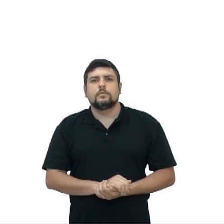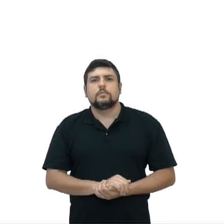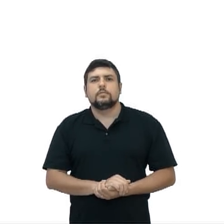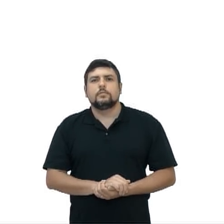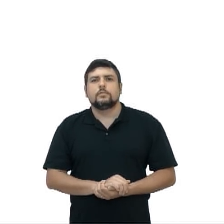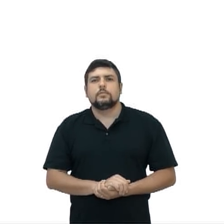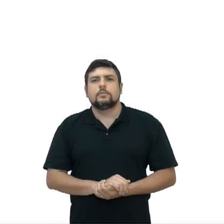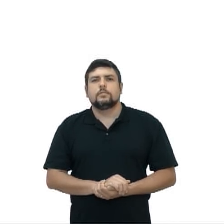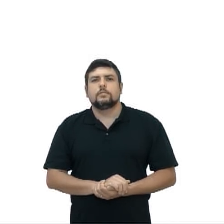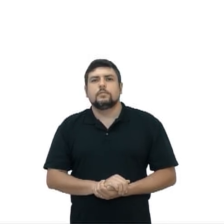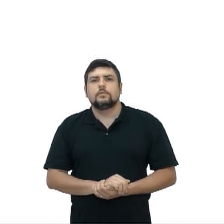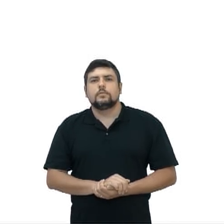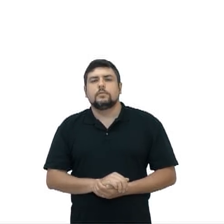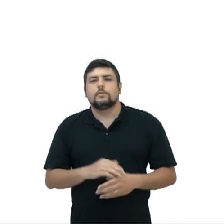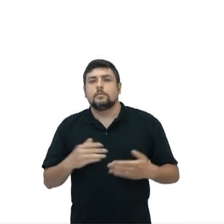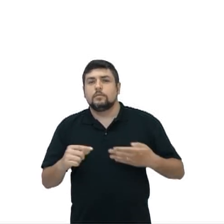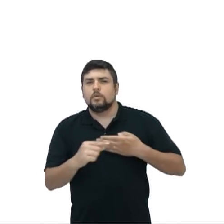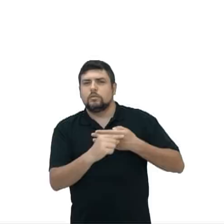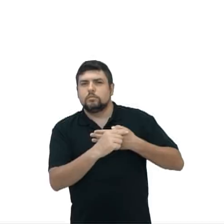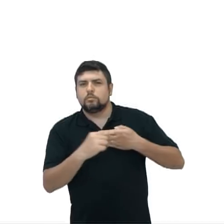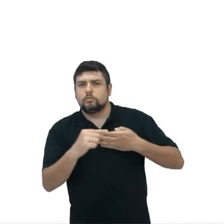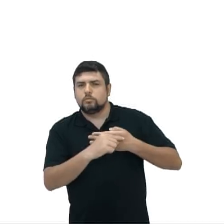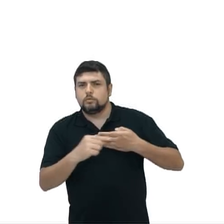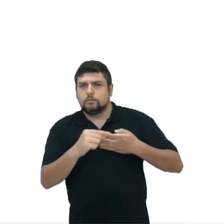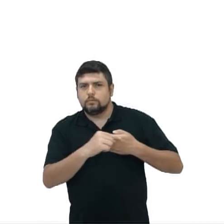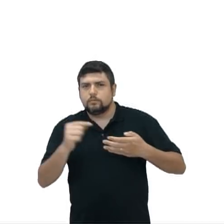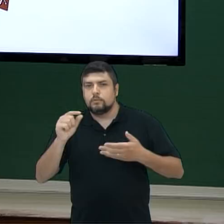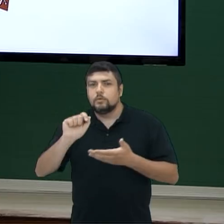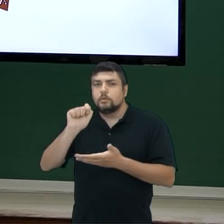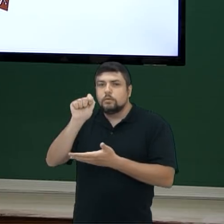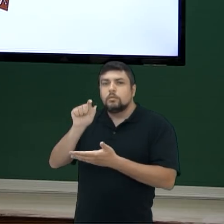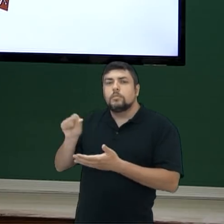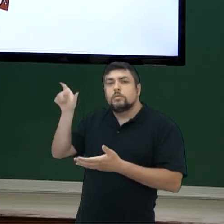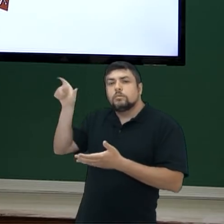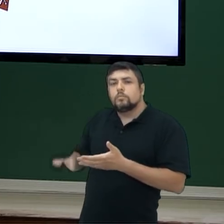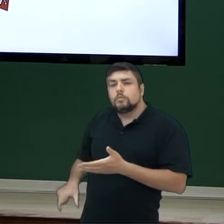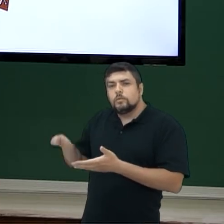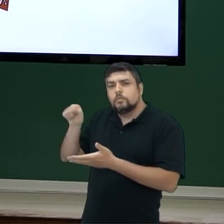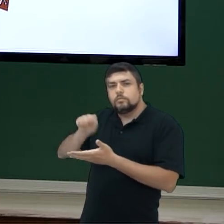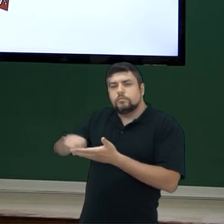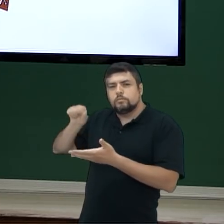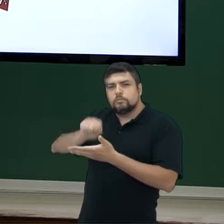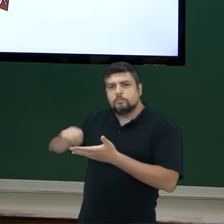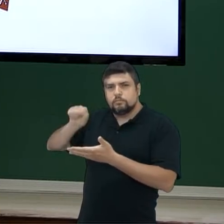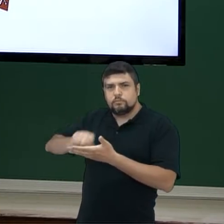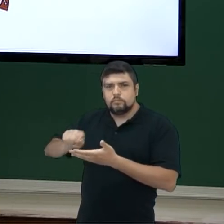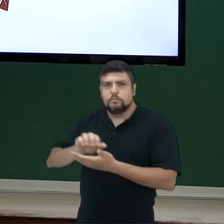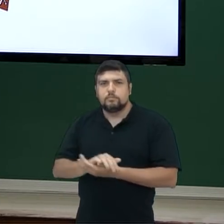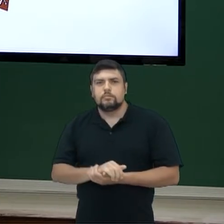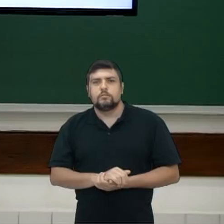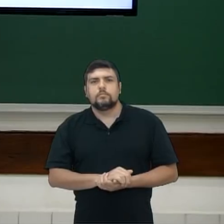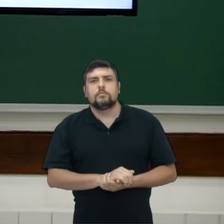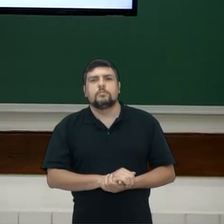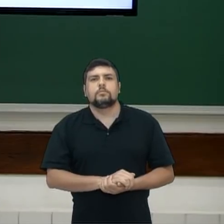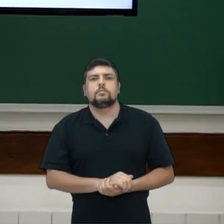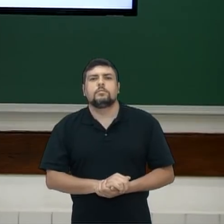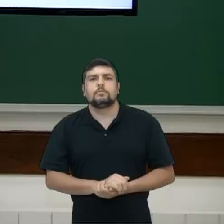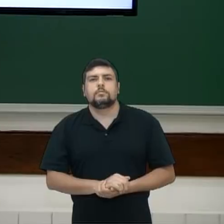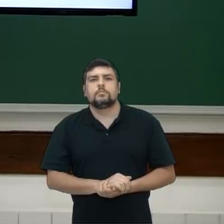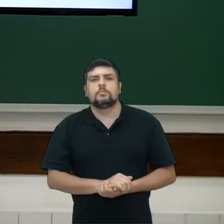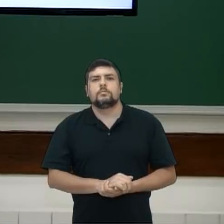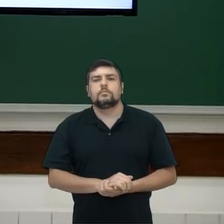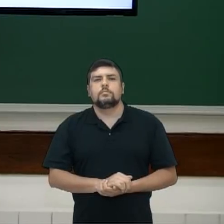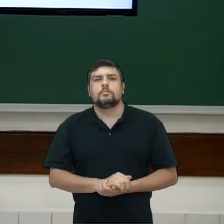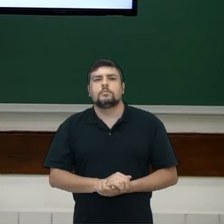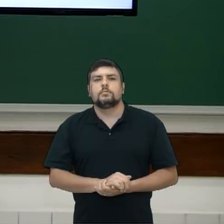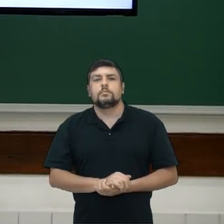o author, ou pode ser também o writer, né? A gente viu essas duas profissões, certo? Duas palavrinhas para a mesma profissão.